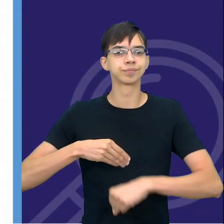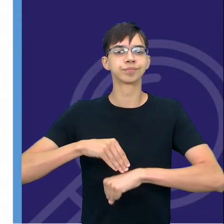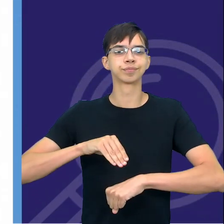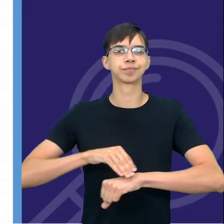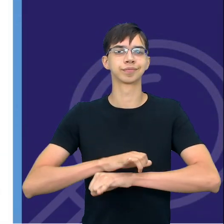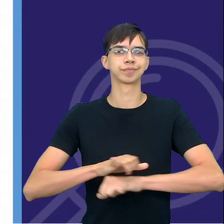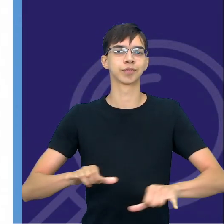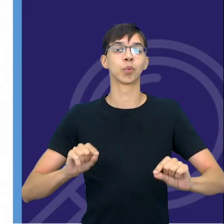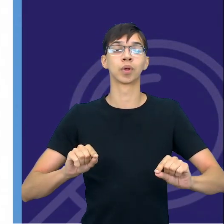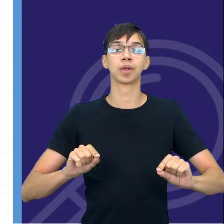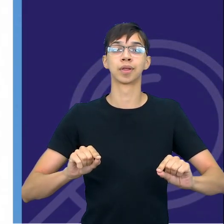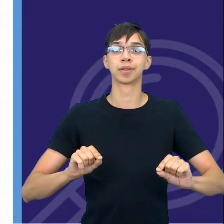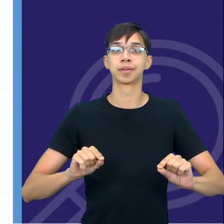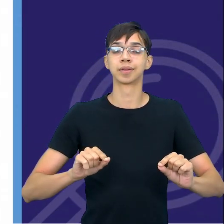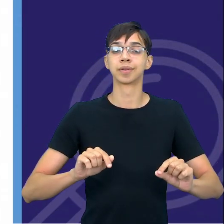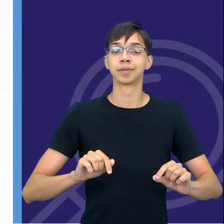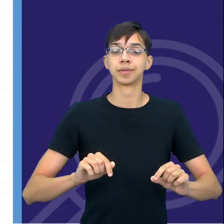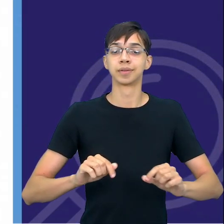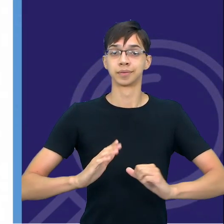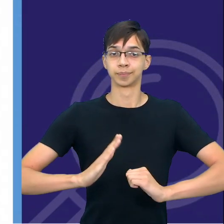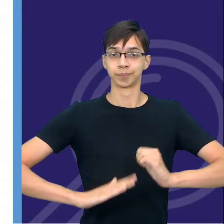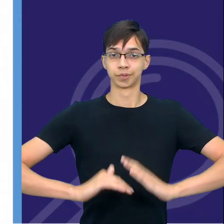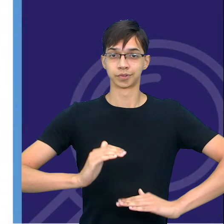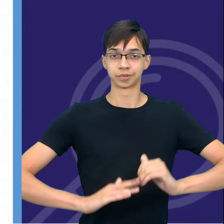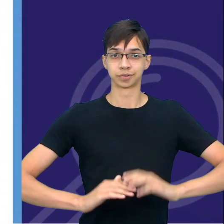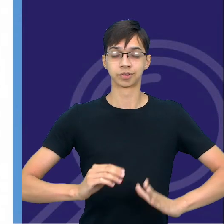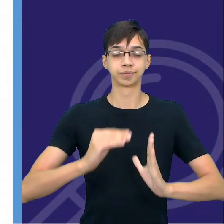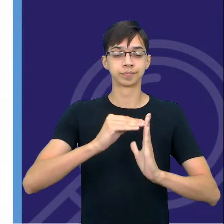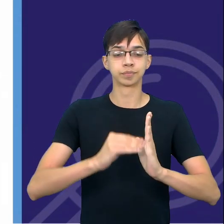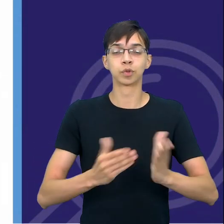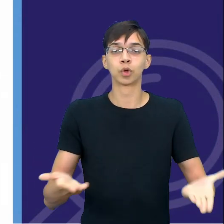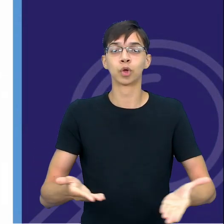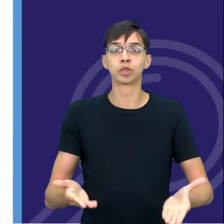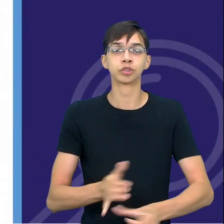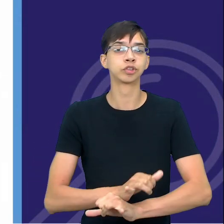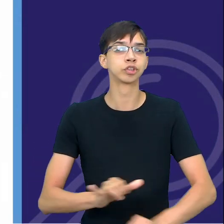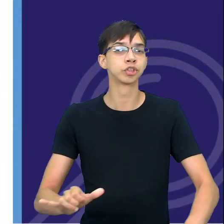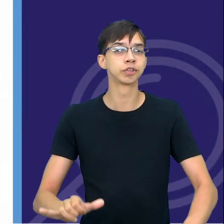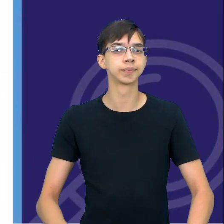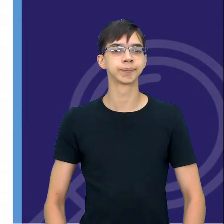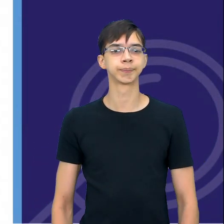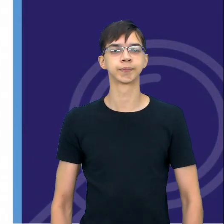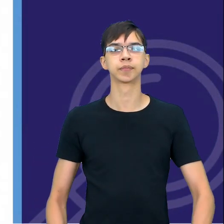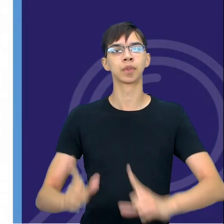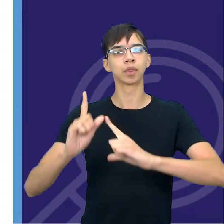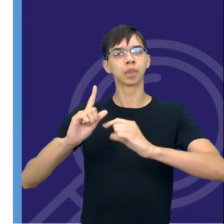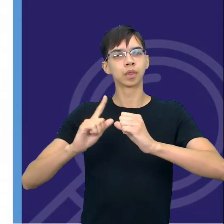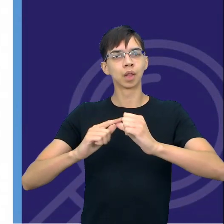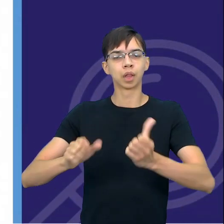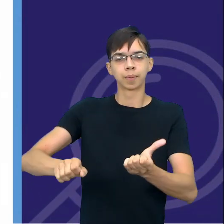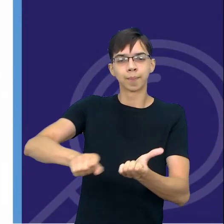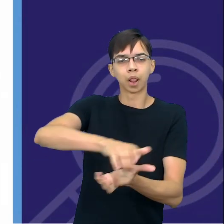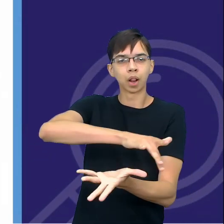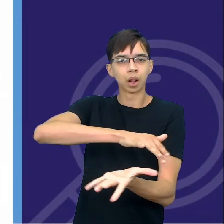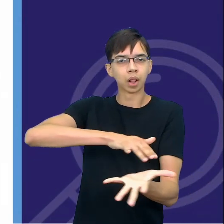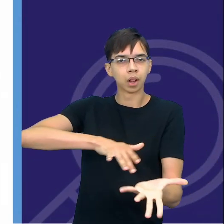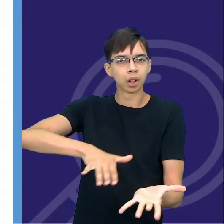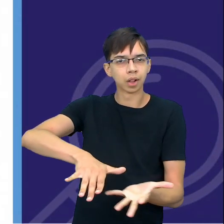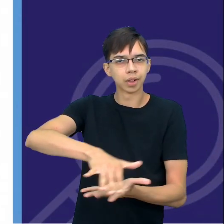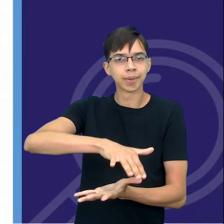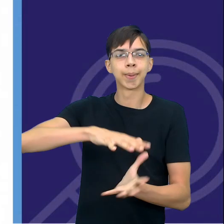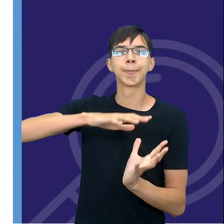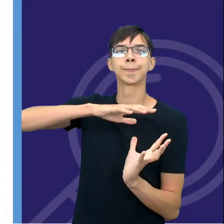a gente trouxe para a pauta de hoje, falava sobre composição de estrelas, composição de planetas. Então,